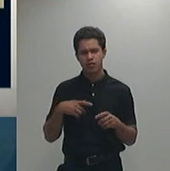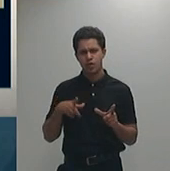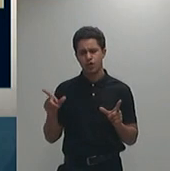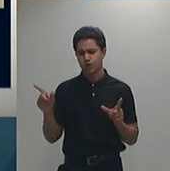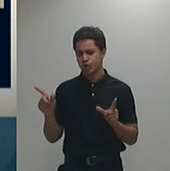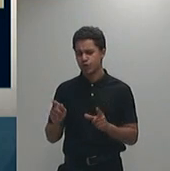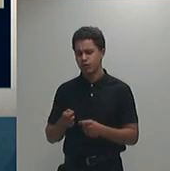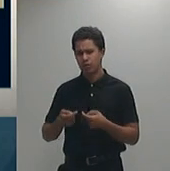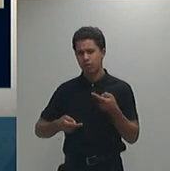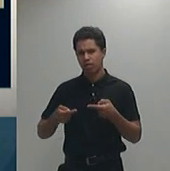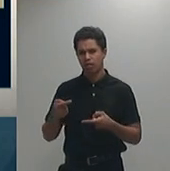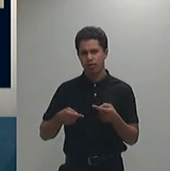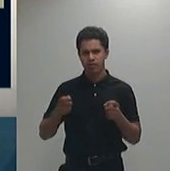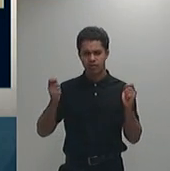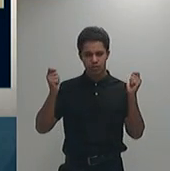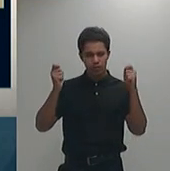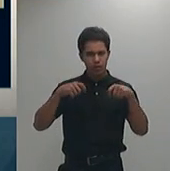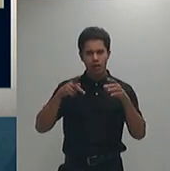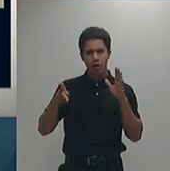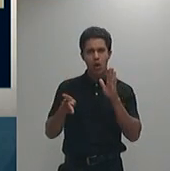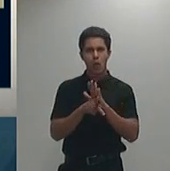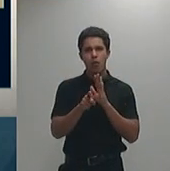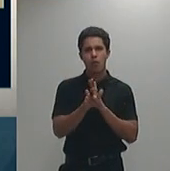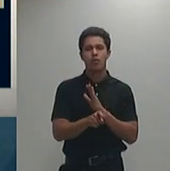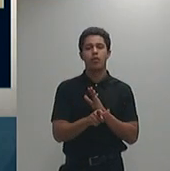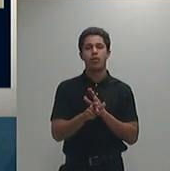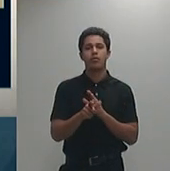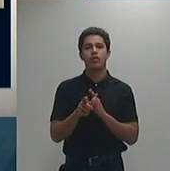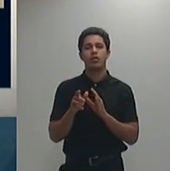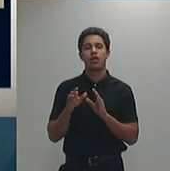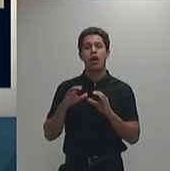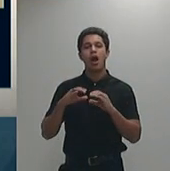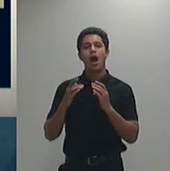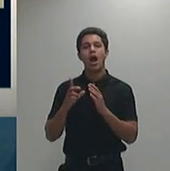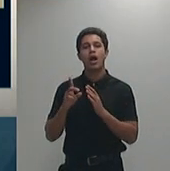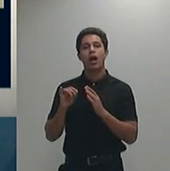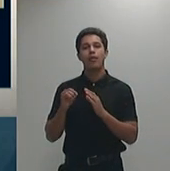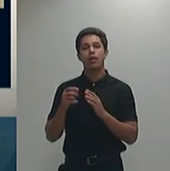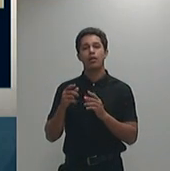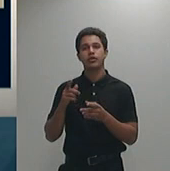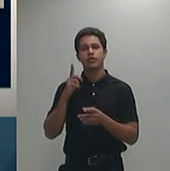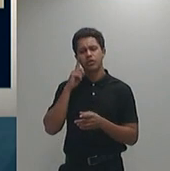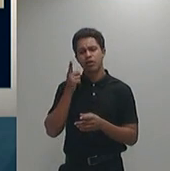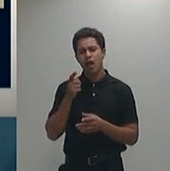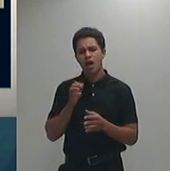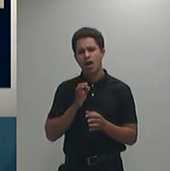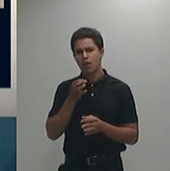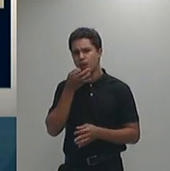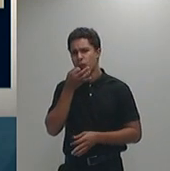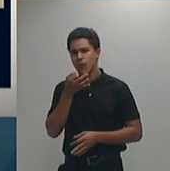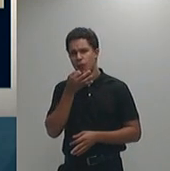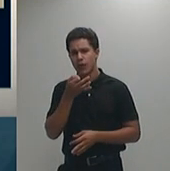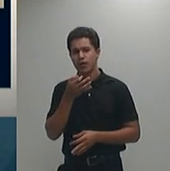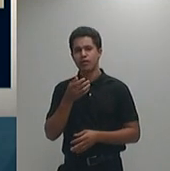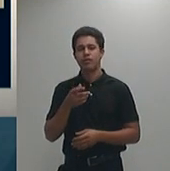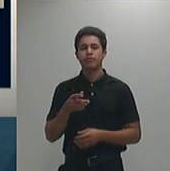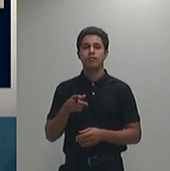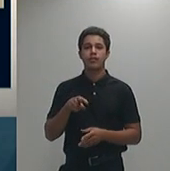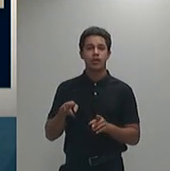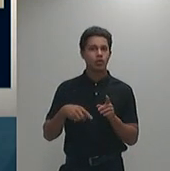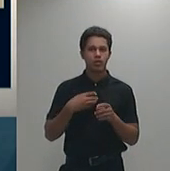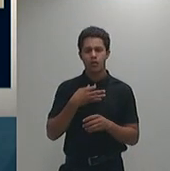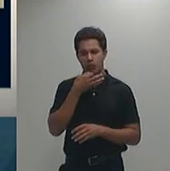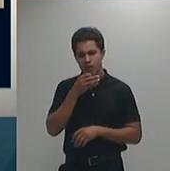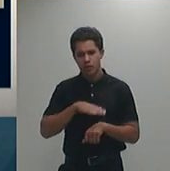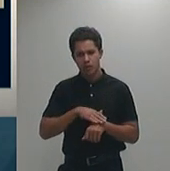competência teria da própria Câmara de arbitragem em e todavia no procedimento arbitral quem ostenta o